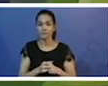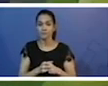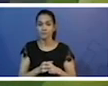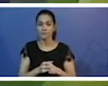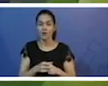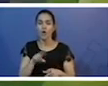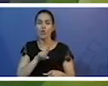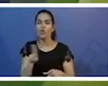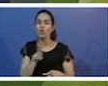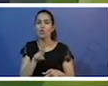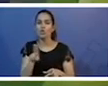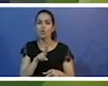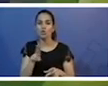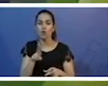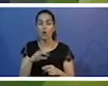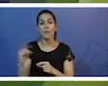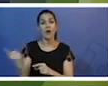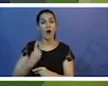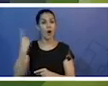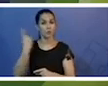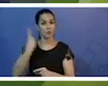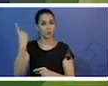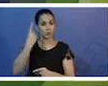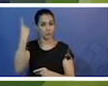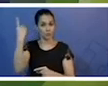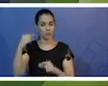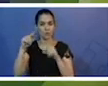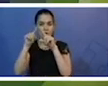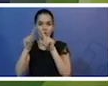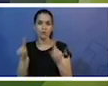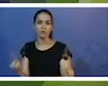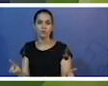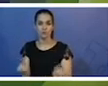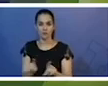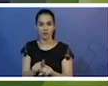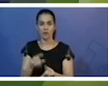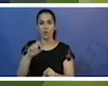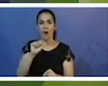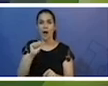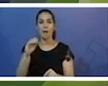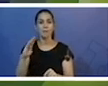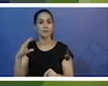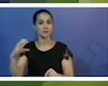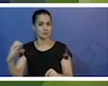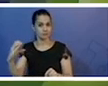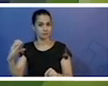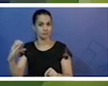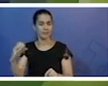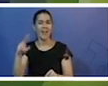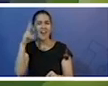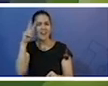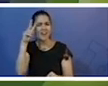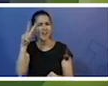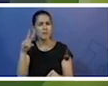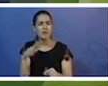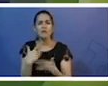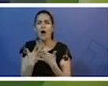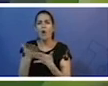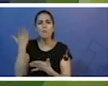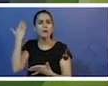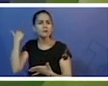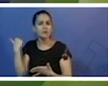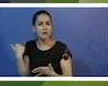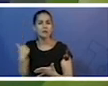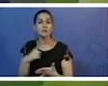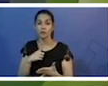é chamado de altura do triângulo ABC. Lembra na última aula de